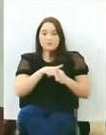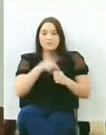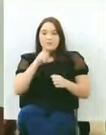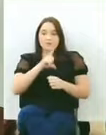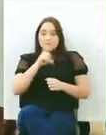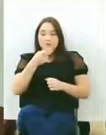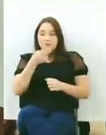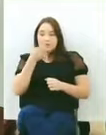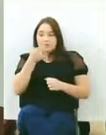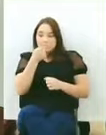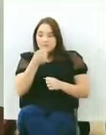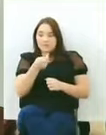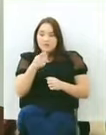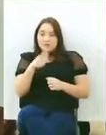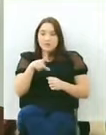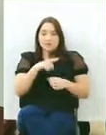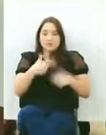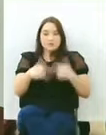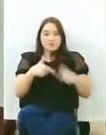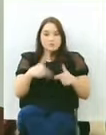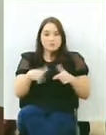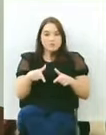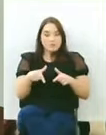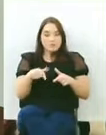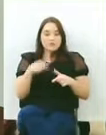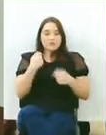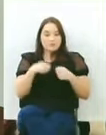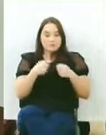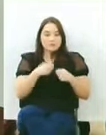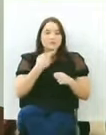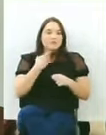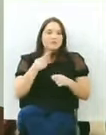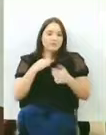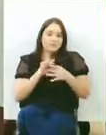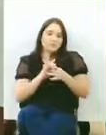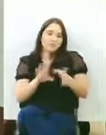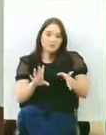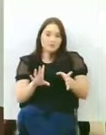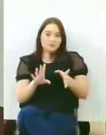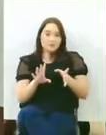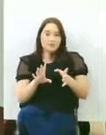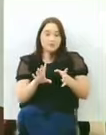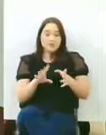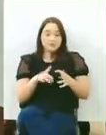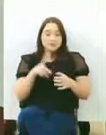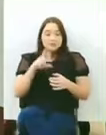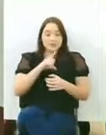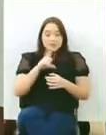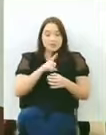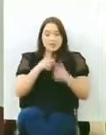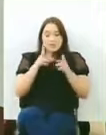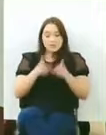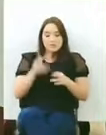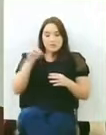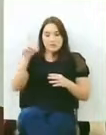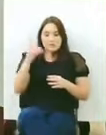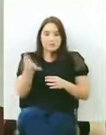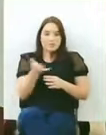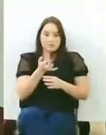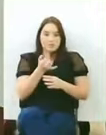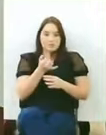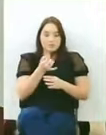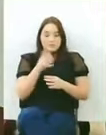não diz simplesmente vou espontaneamente e não constrangidos. Ele diz espontaneamente como